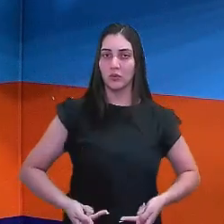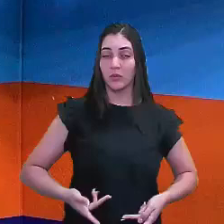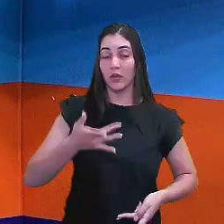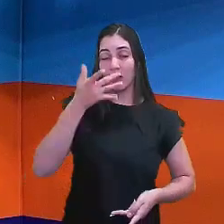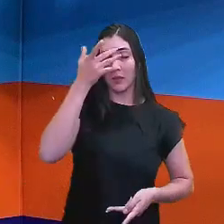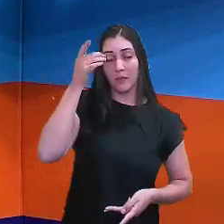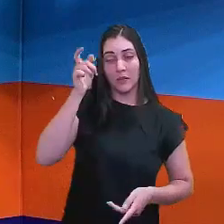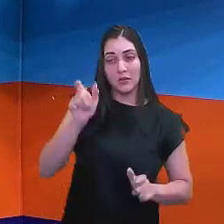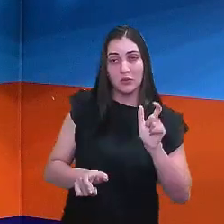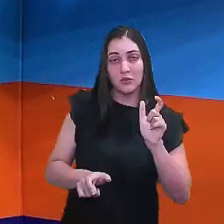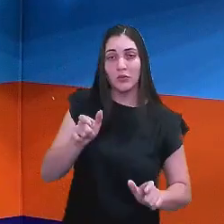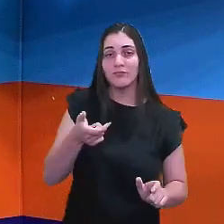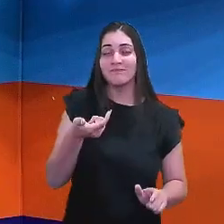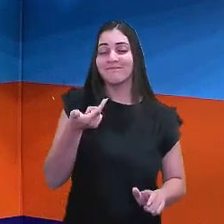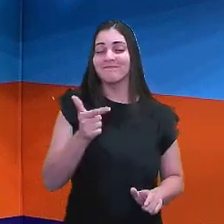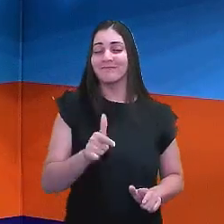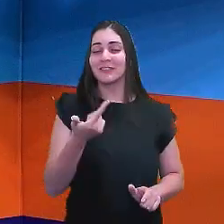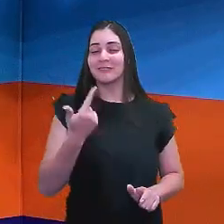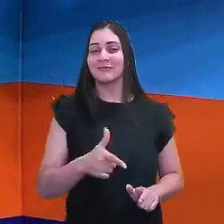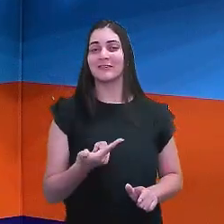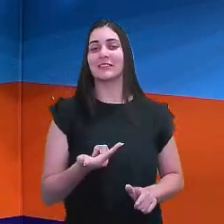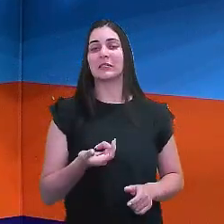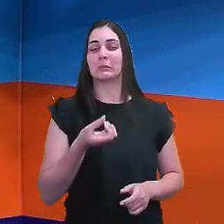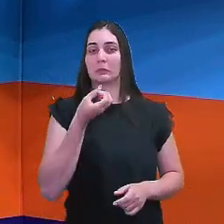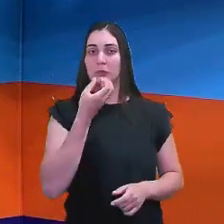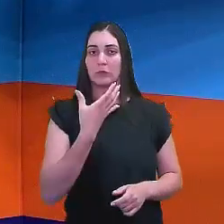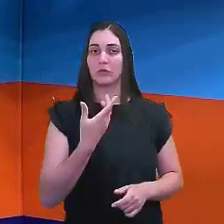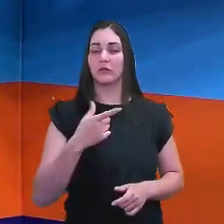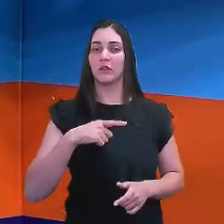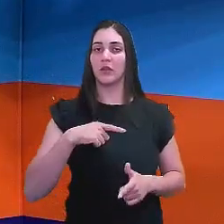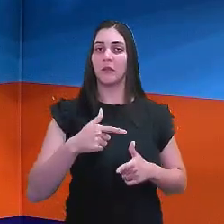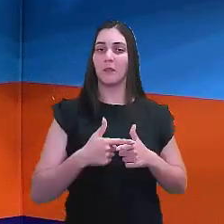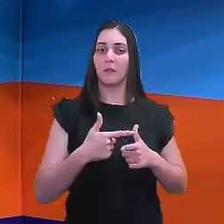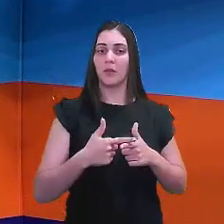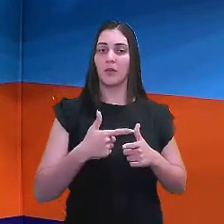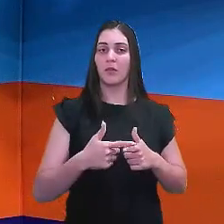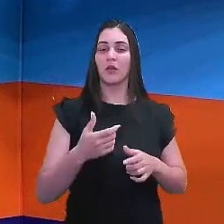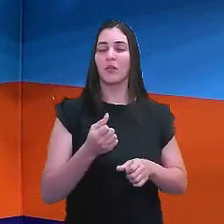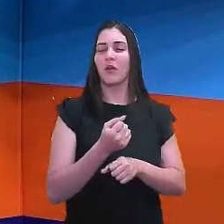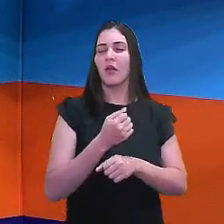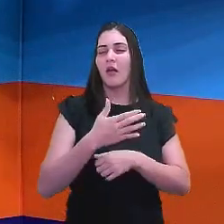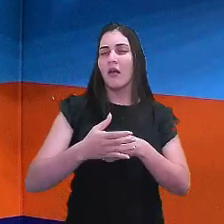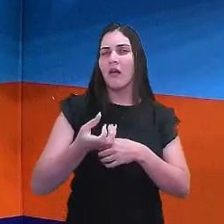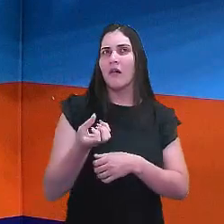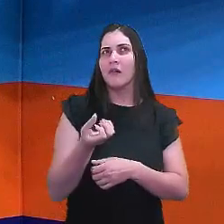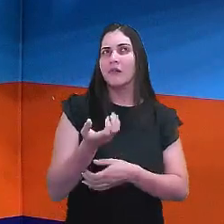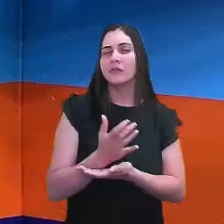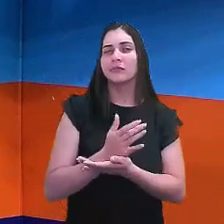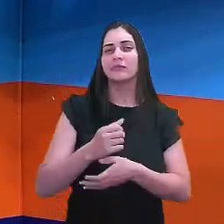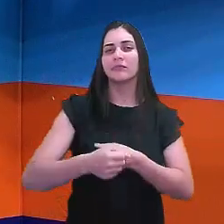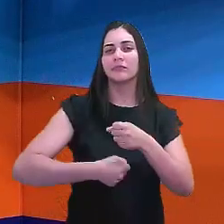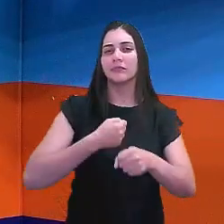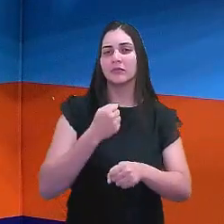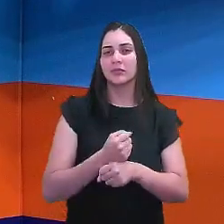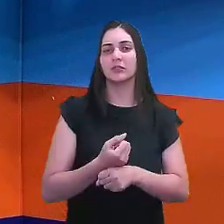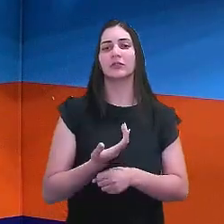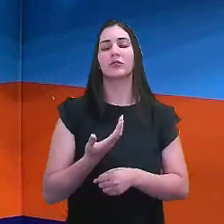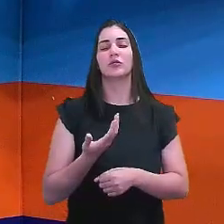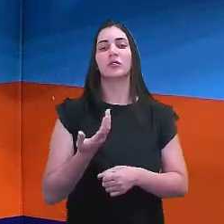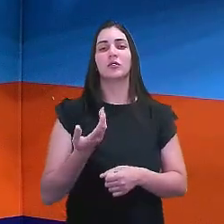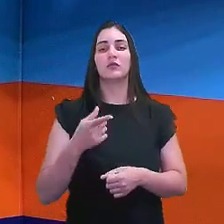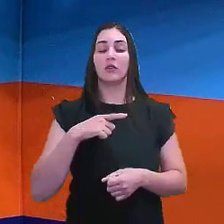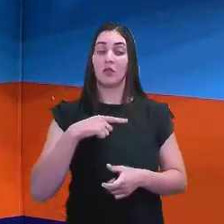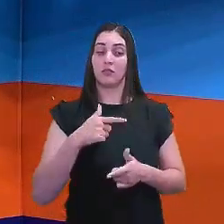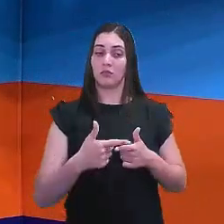forma satisfatória vai ter problemas que todo mundo aqui, mais ou menos, até usando o senso comum, já sabe que vai estar atrelado a